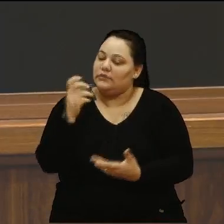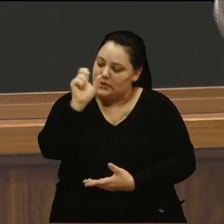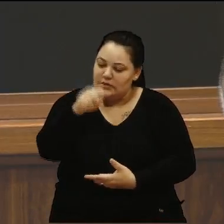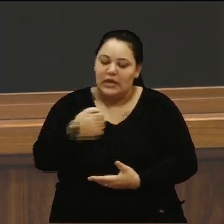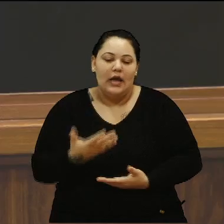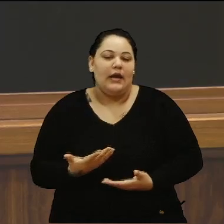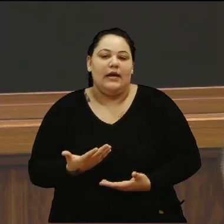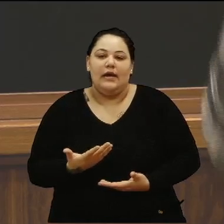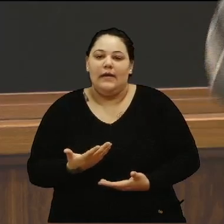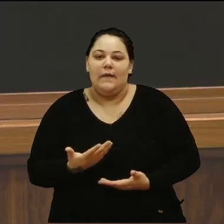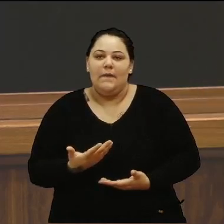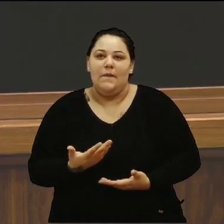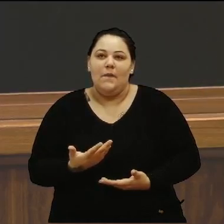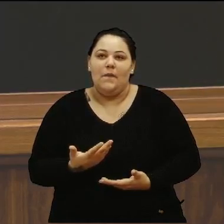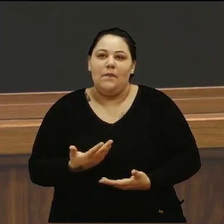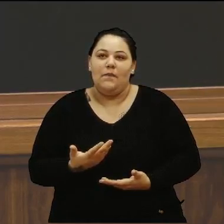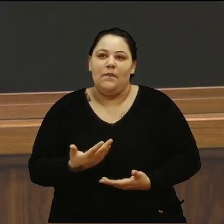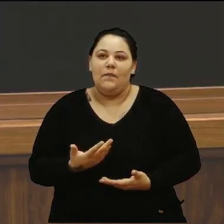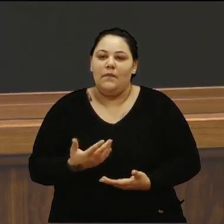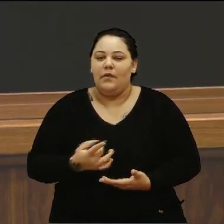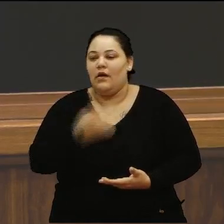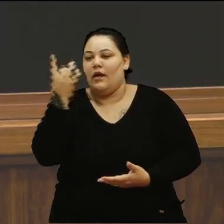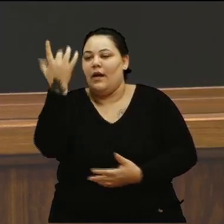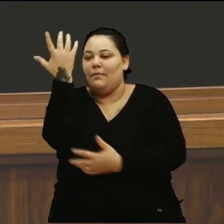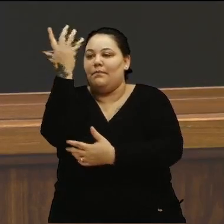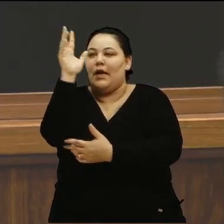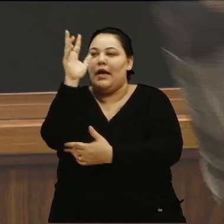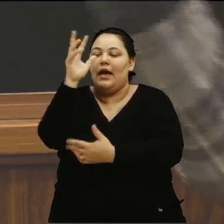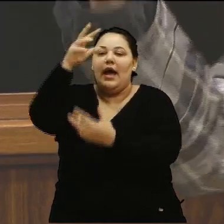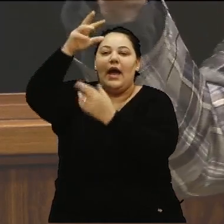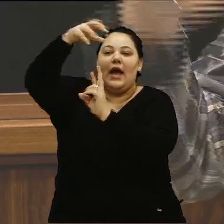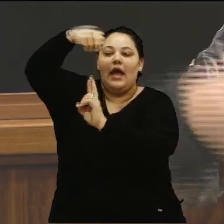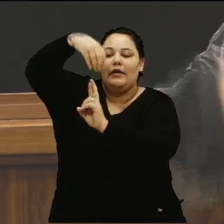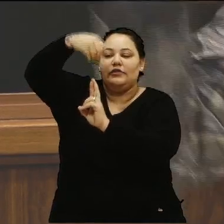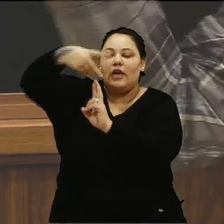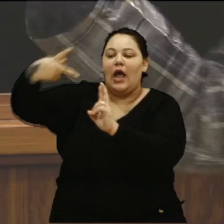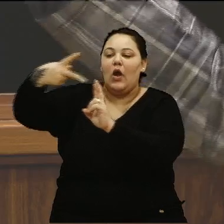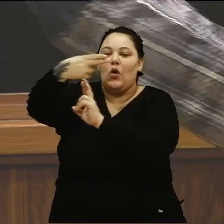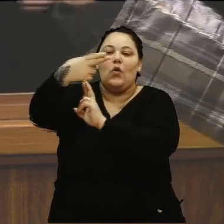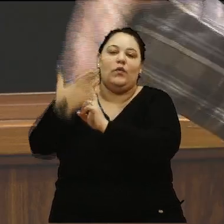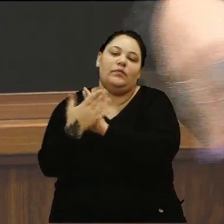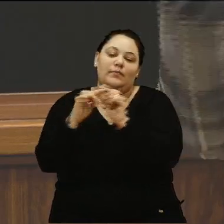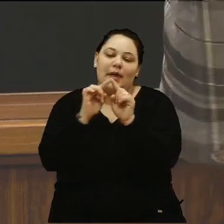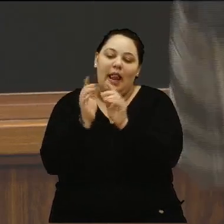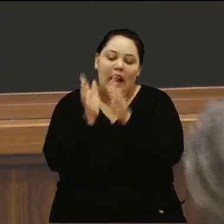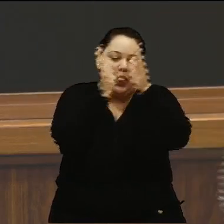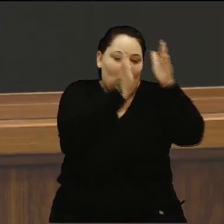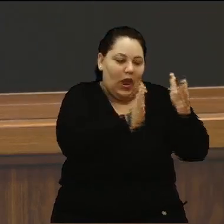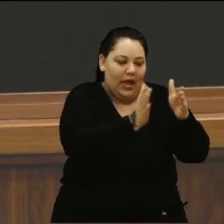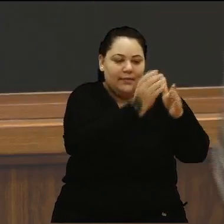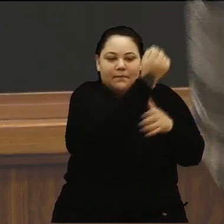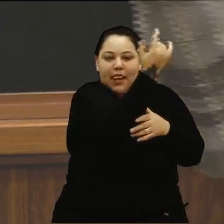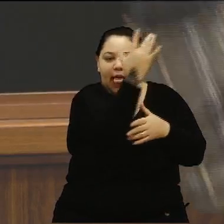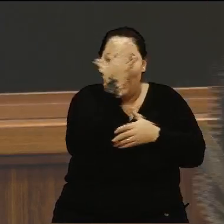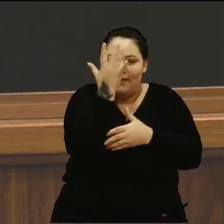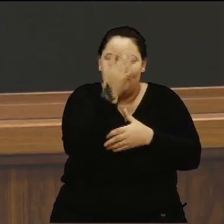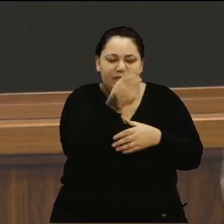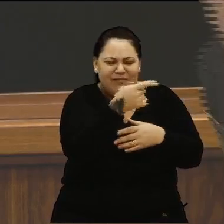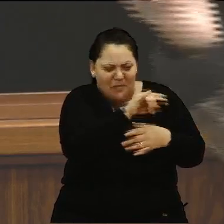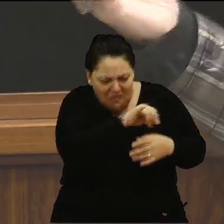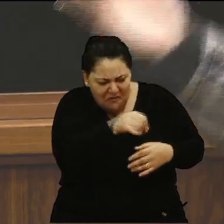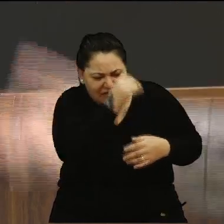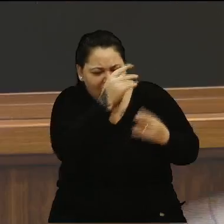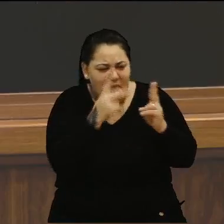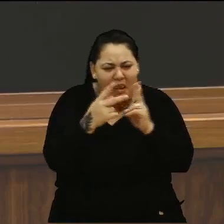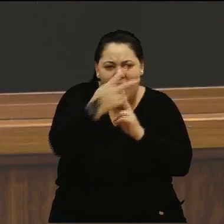tem lá é a RGE que cortou, mas aí logo do lado tem 4, 5 que não. Vamos aproveitar e podar